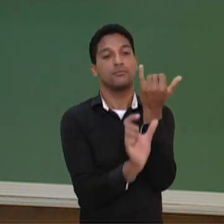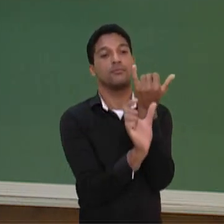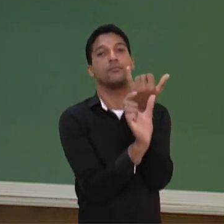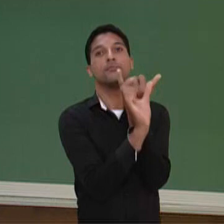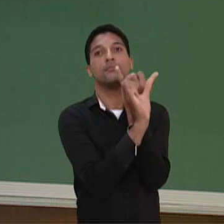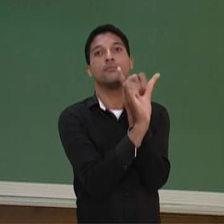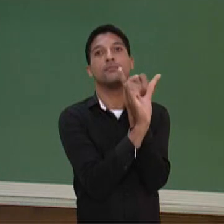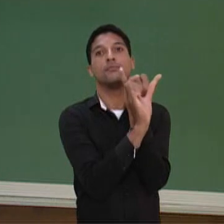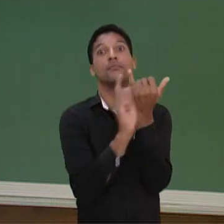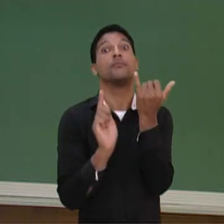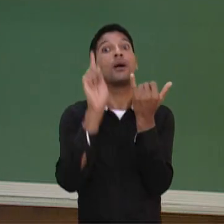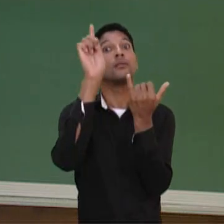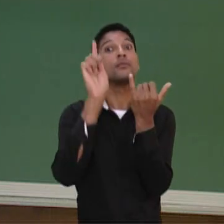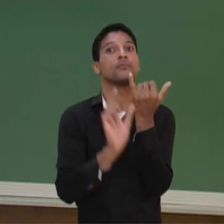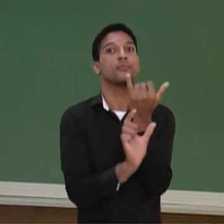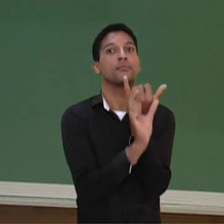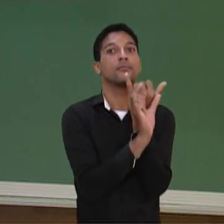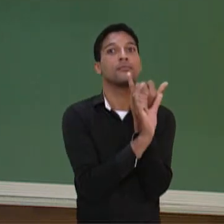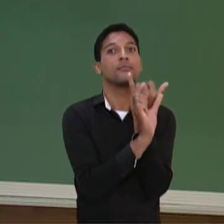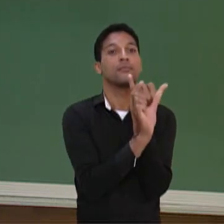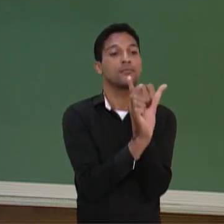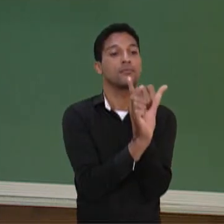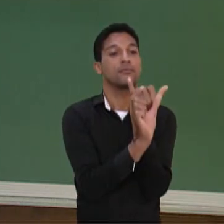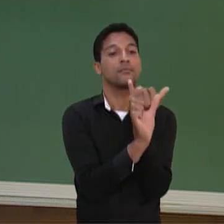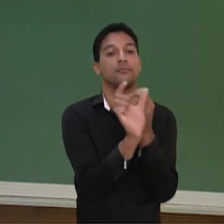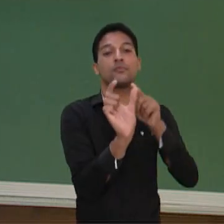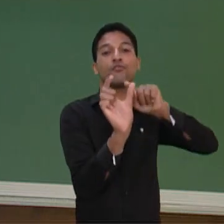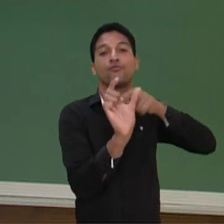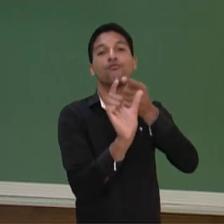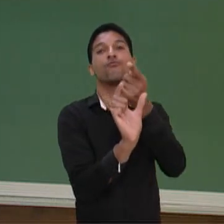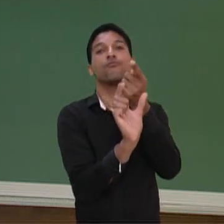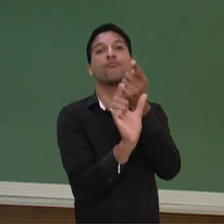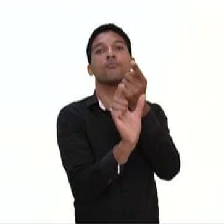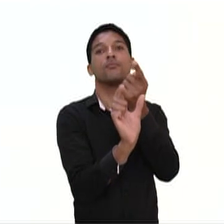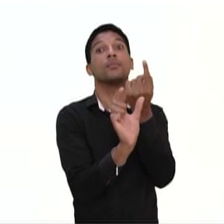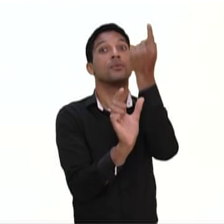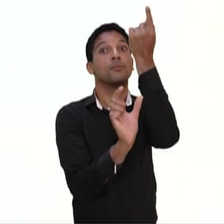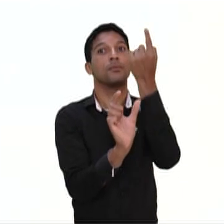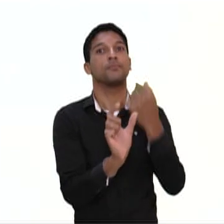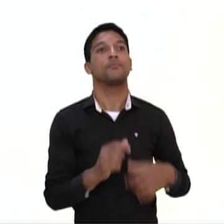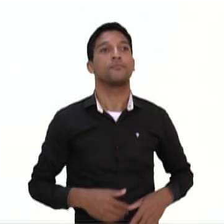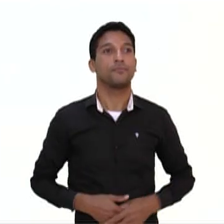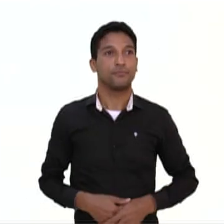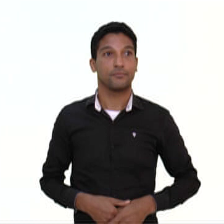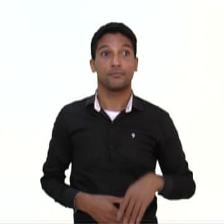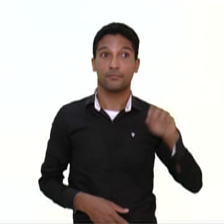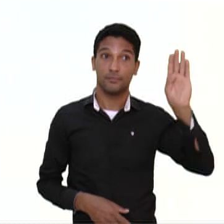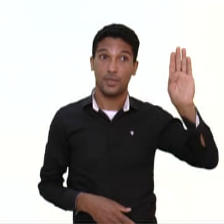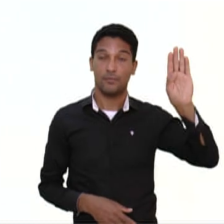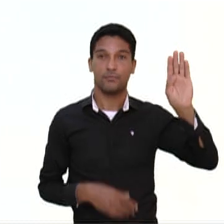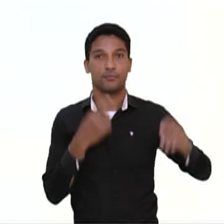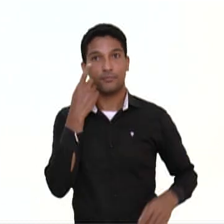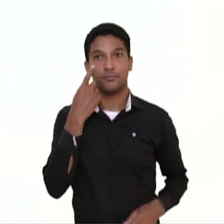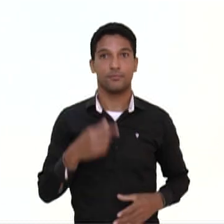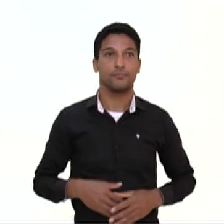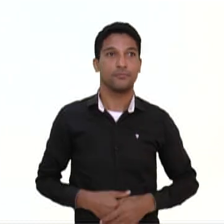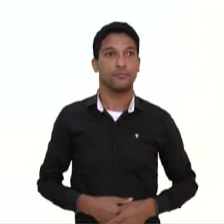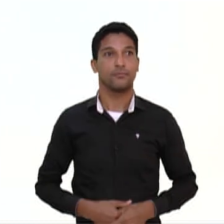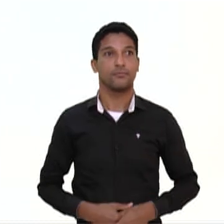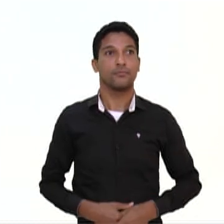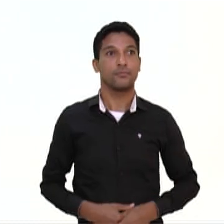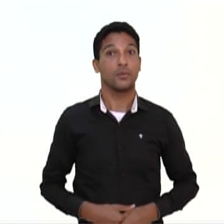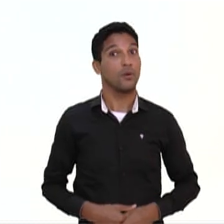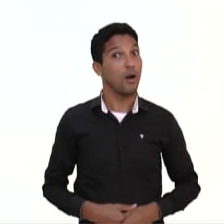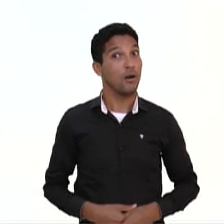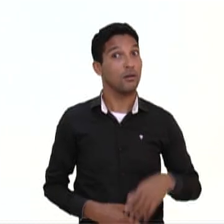voltada para cima. Indique o sentido da concavidade. Item B. Y igual a menos x ao quadrado mais 6x. Olha